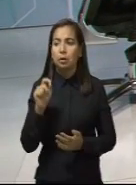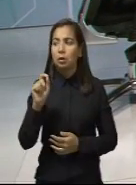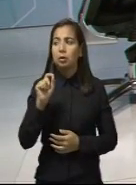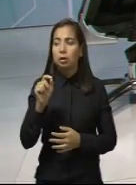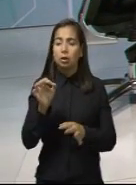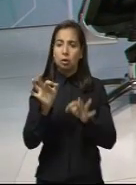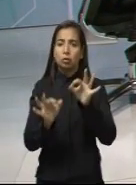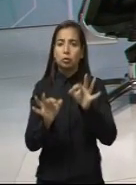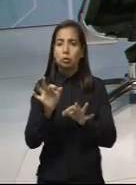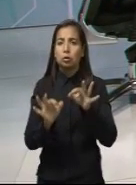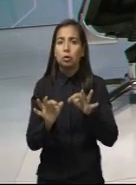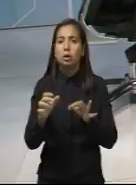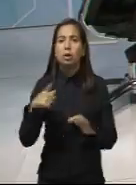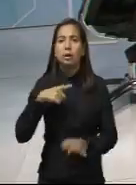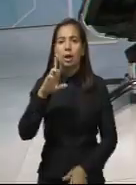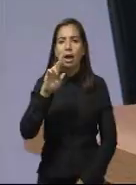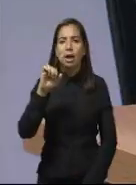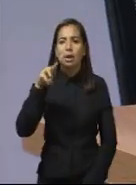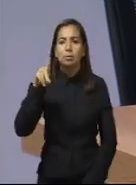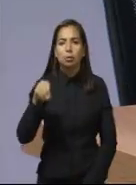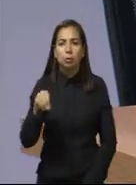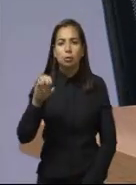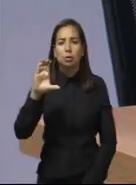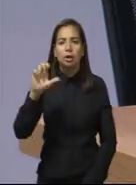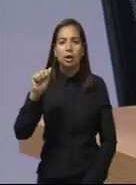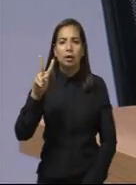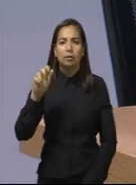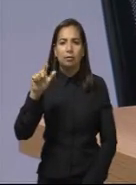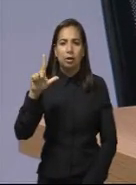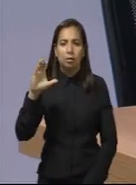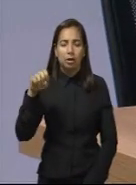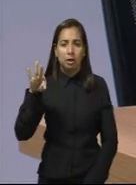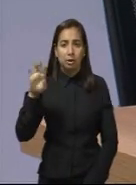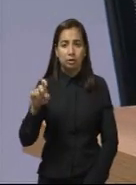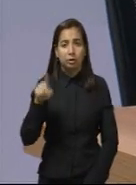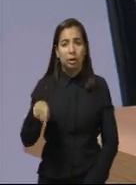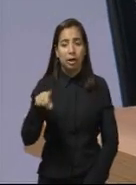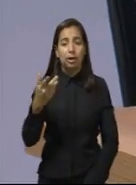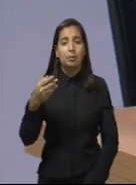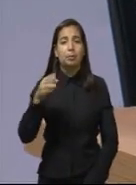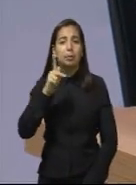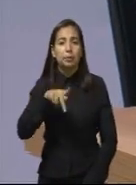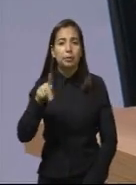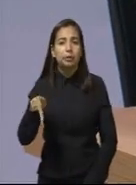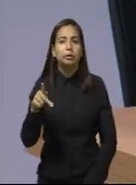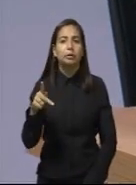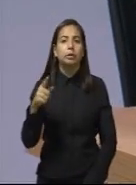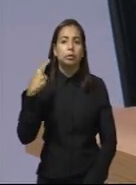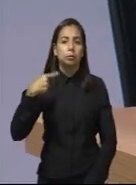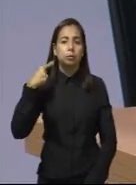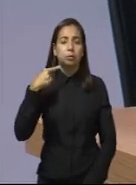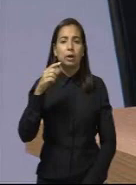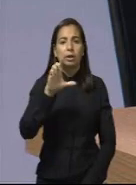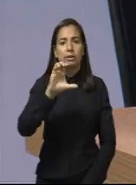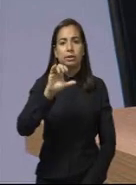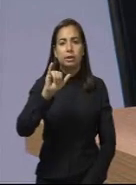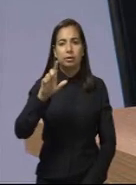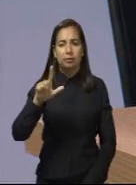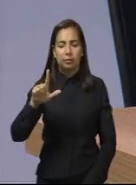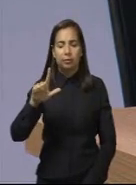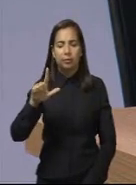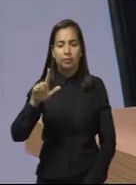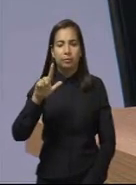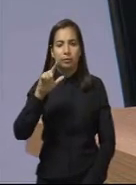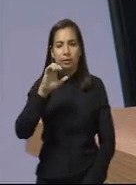maior homenagem a ele, Raimundo Cavalcante Filho, professor de Direito Civil também. Então. O Raimundinho costumava dizer o